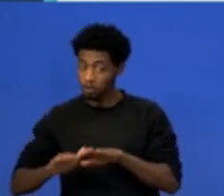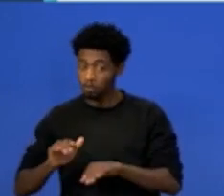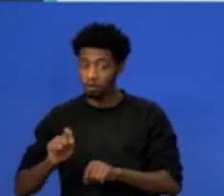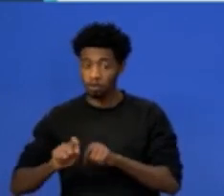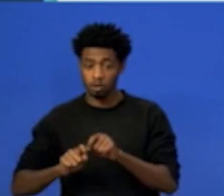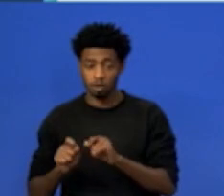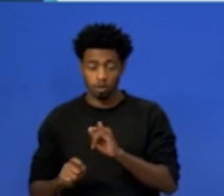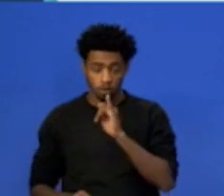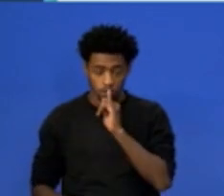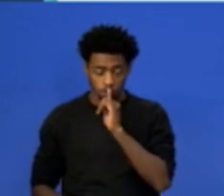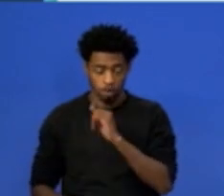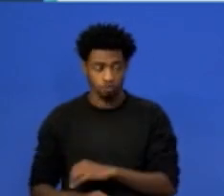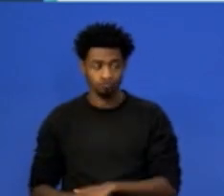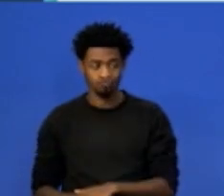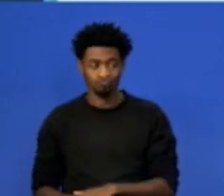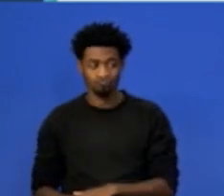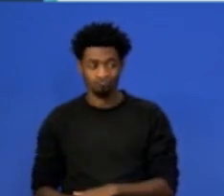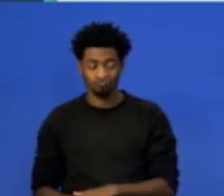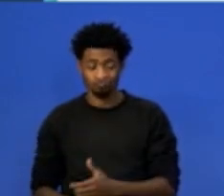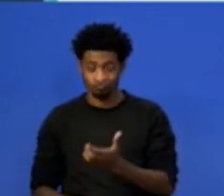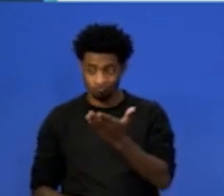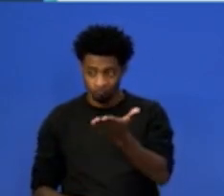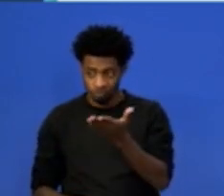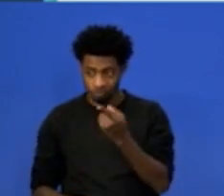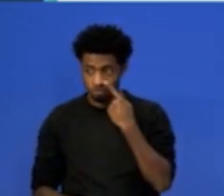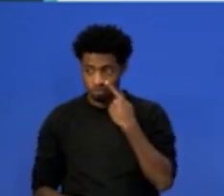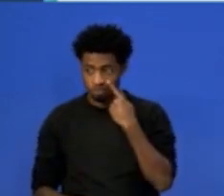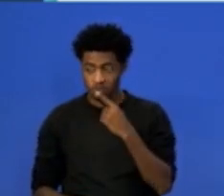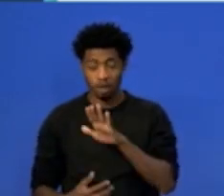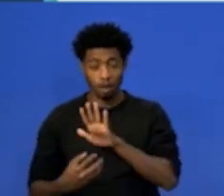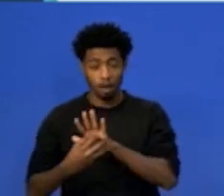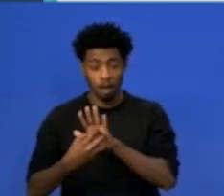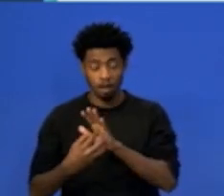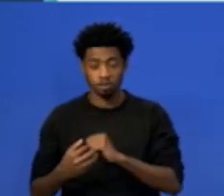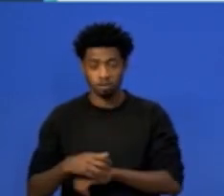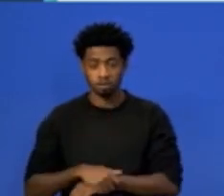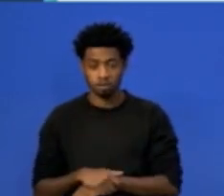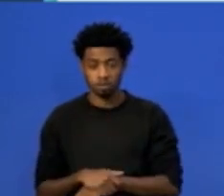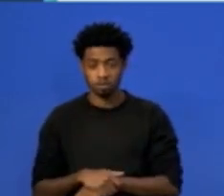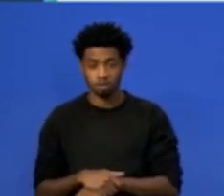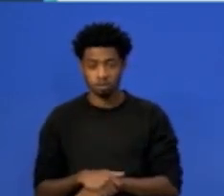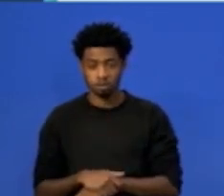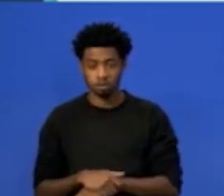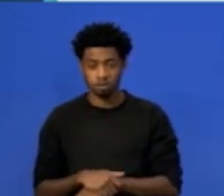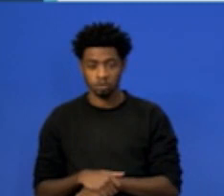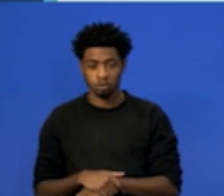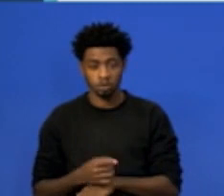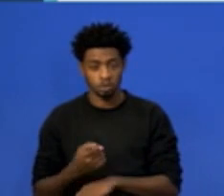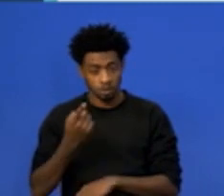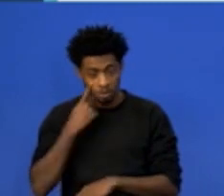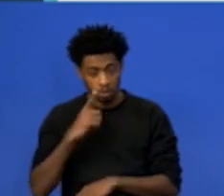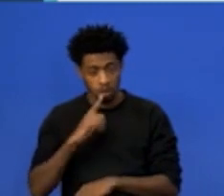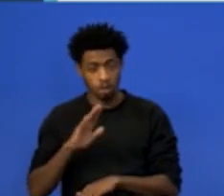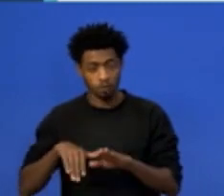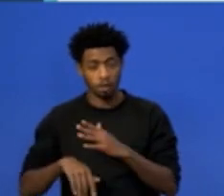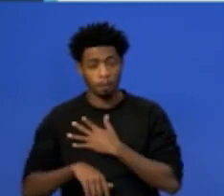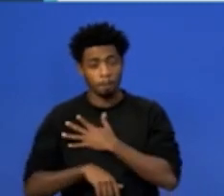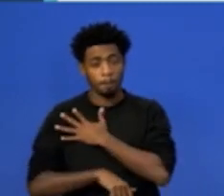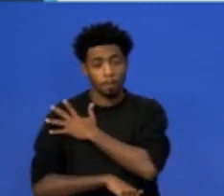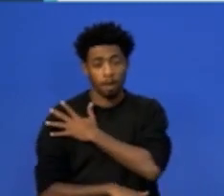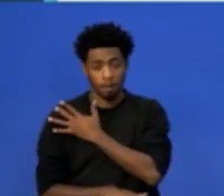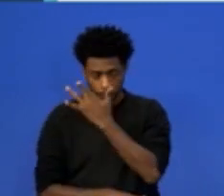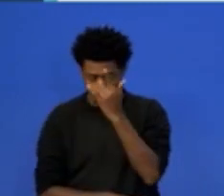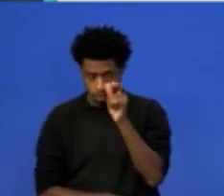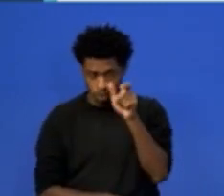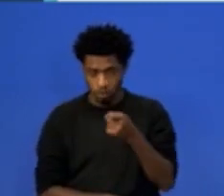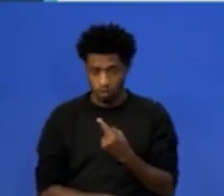vezes, principalmente nesse caso, nós vemos que ainda existe um preconceito, ainda